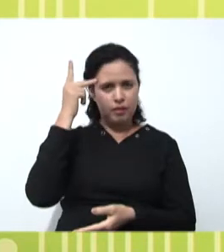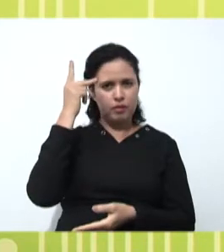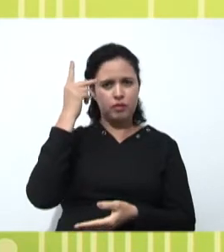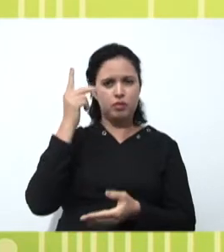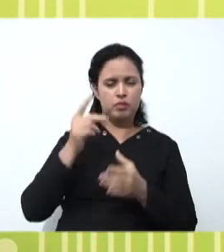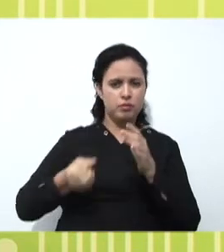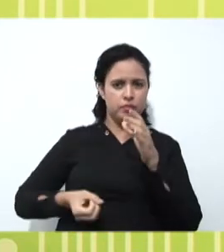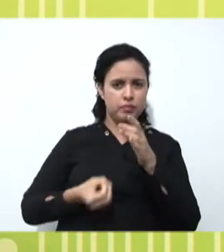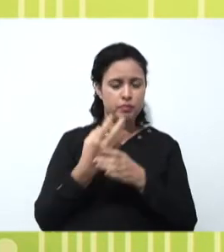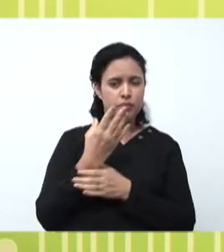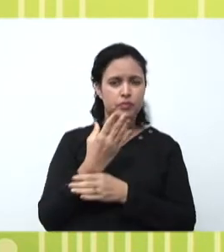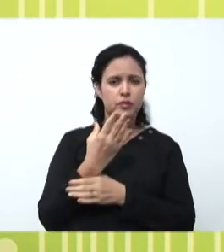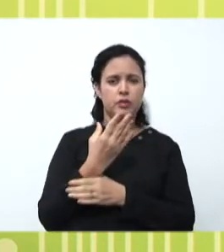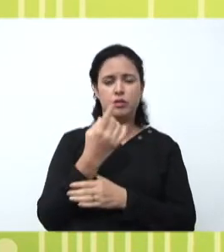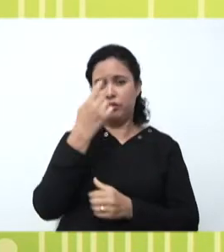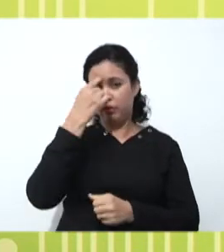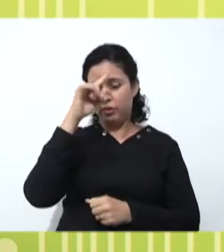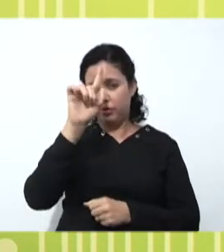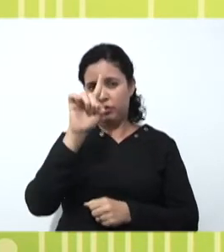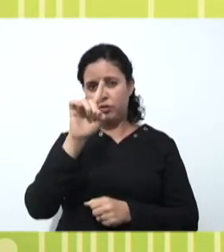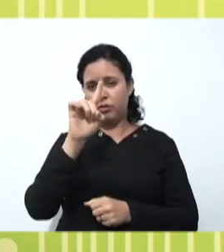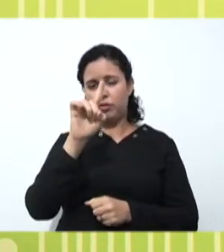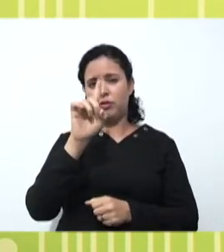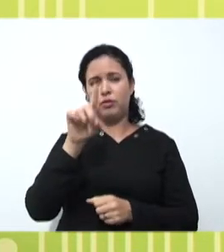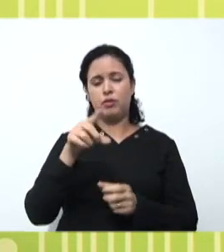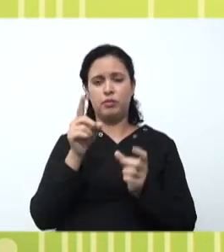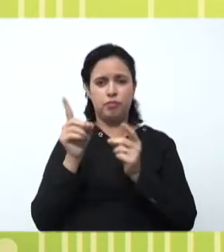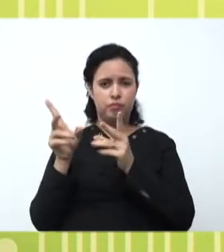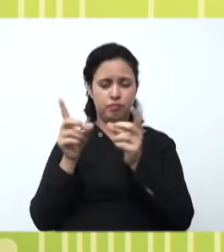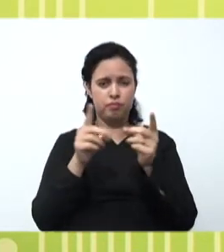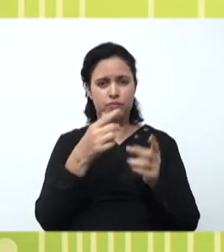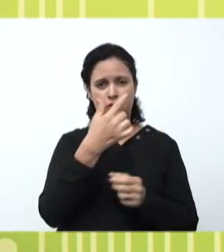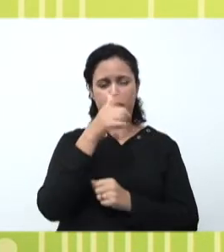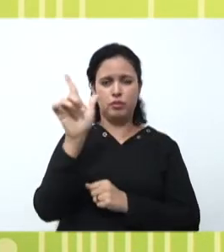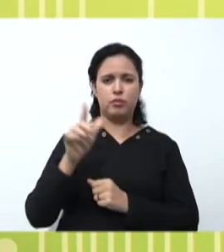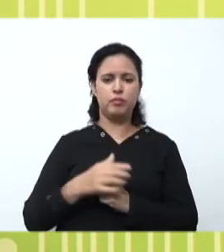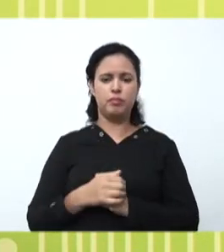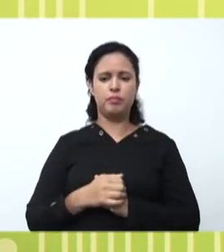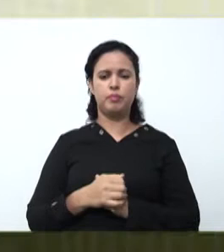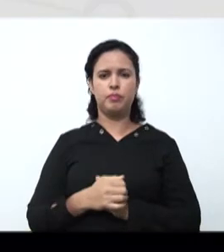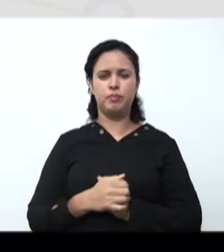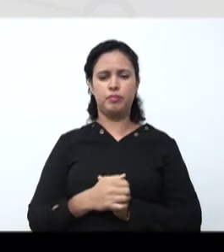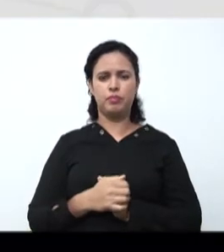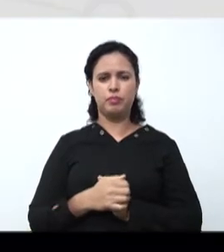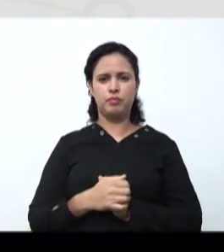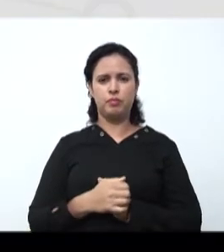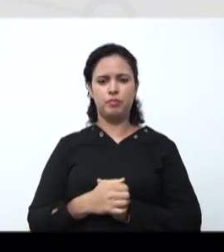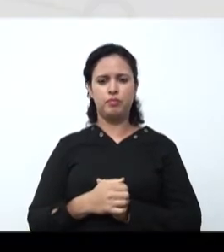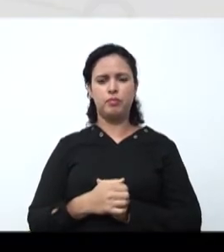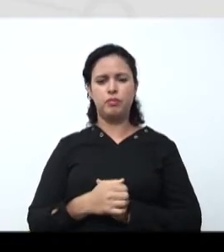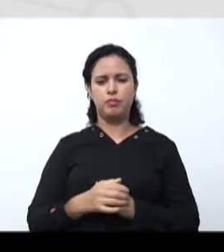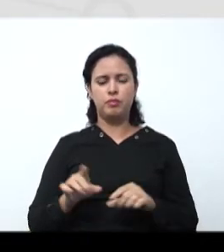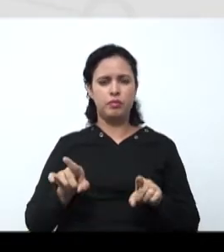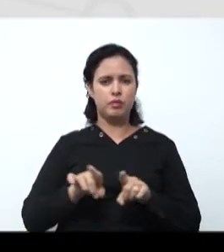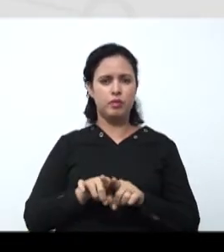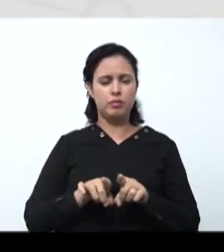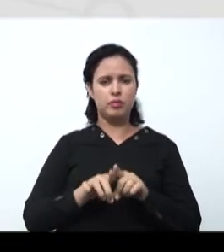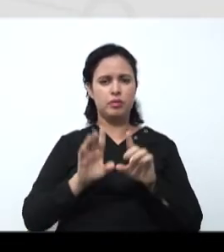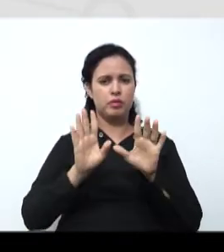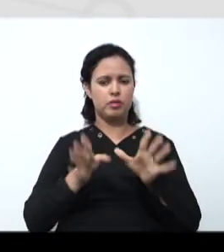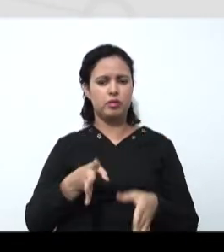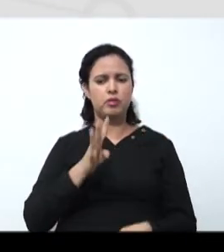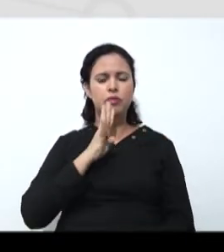que vai comercializar no momento, no ambiente local. E finalmente, falar para quem já conhece